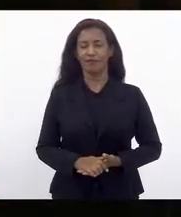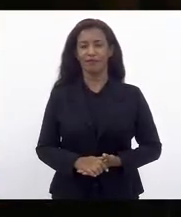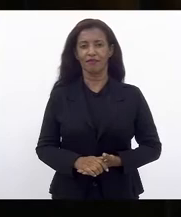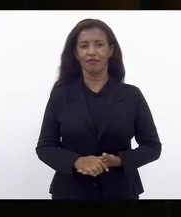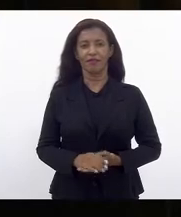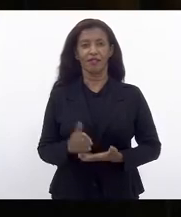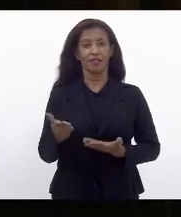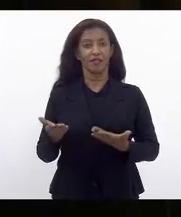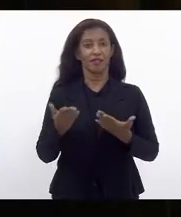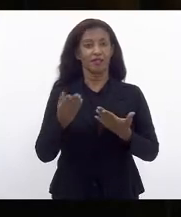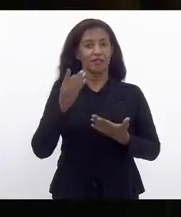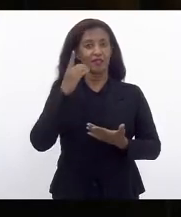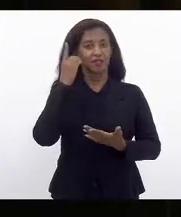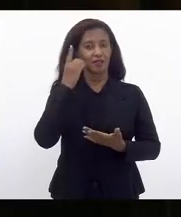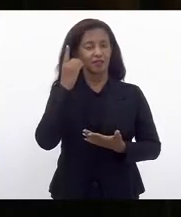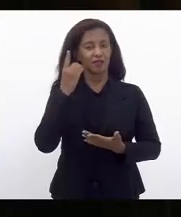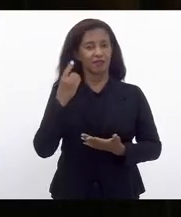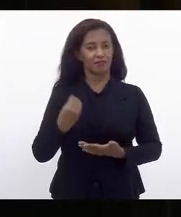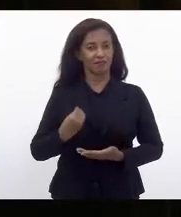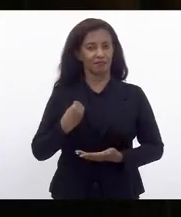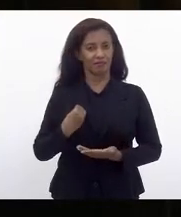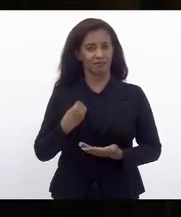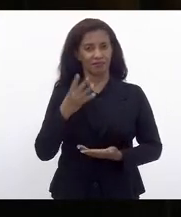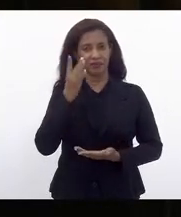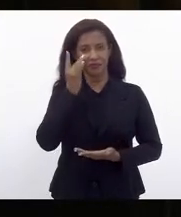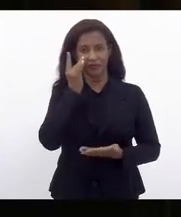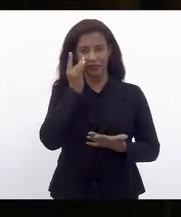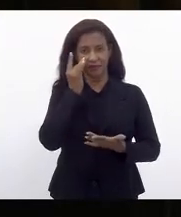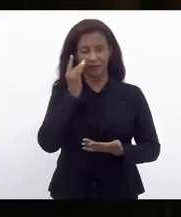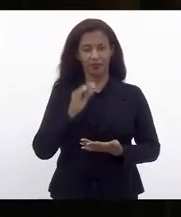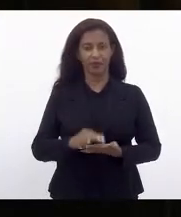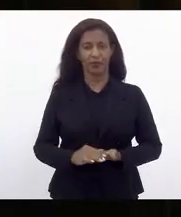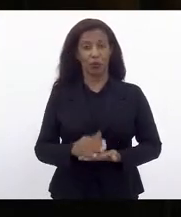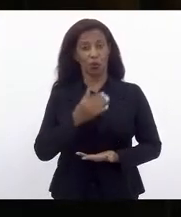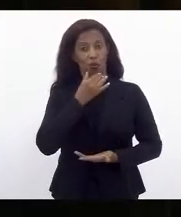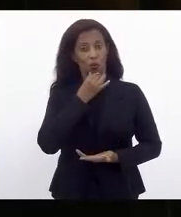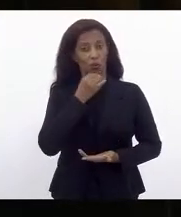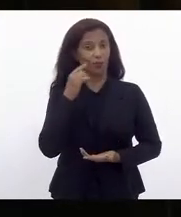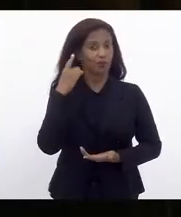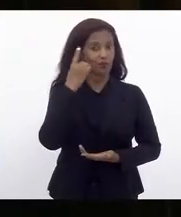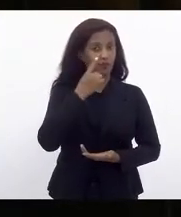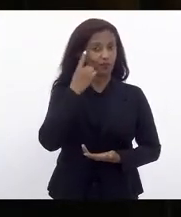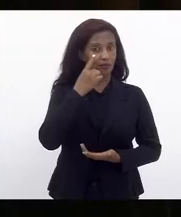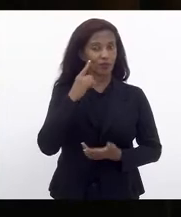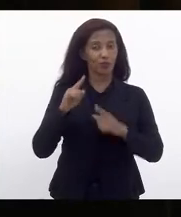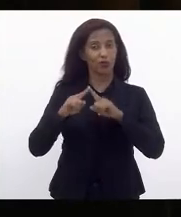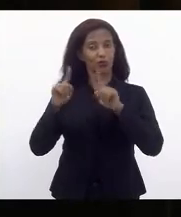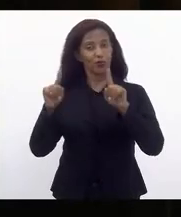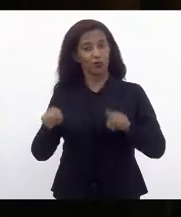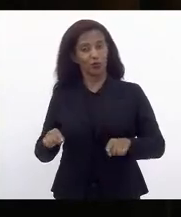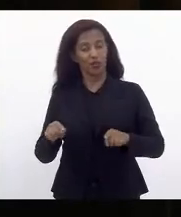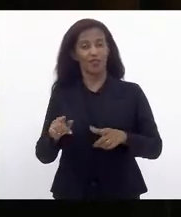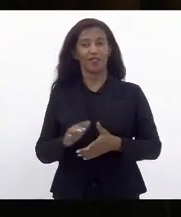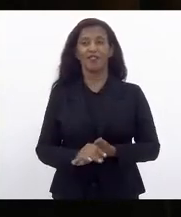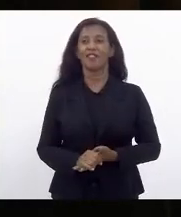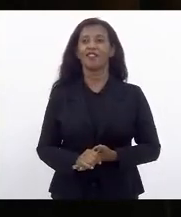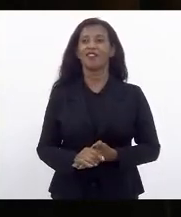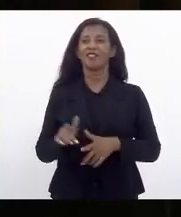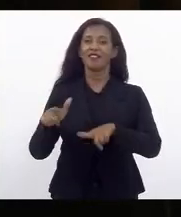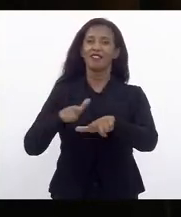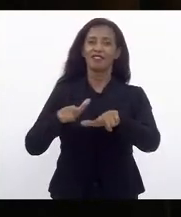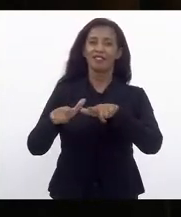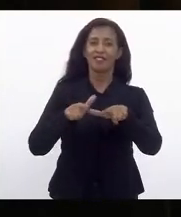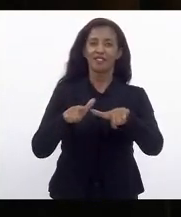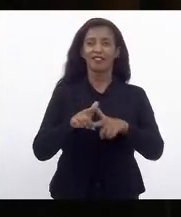Senhoras deputadas presentes, senhores deputados presentes, funcionários,